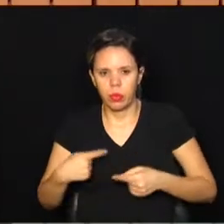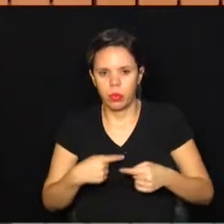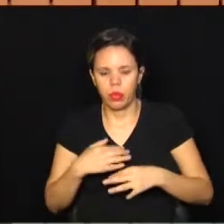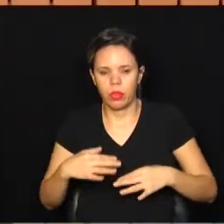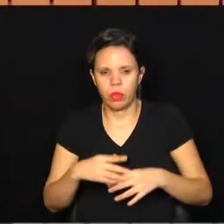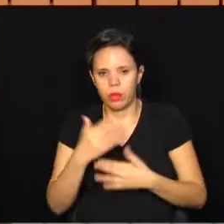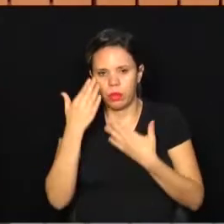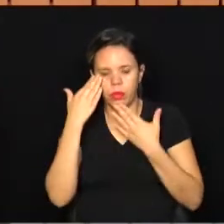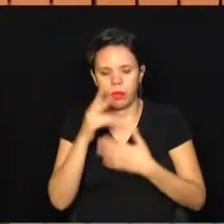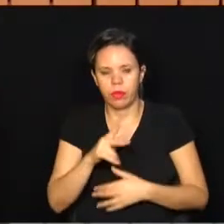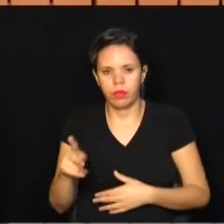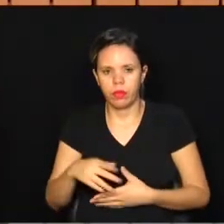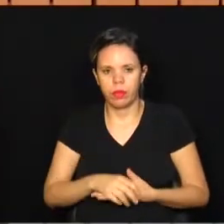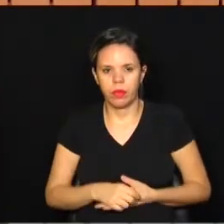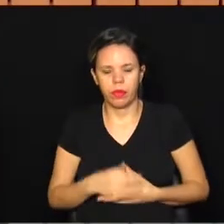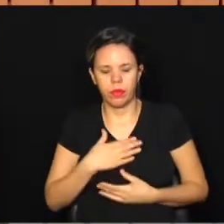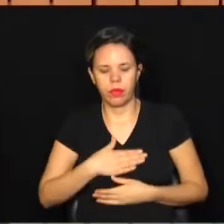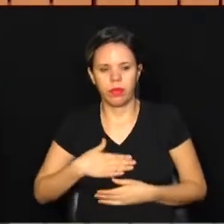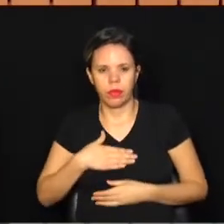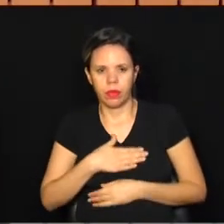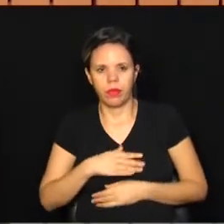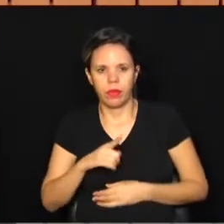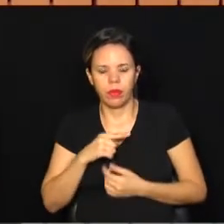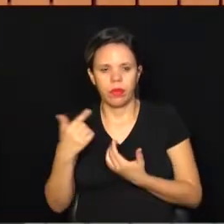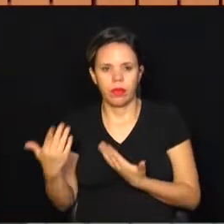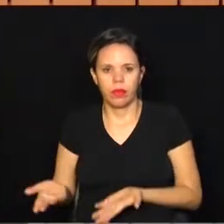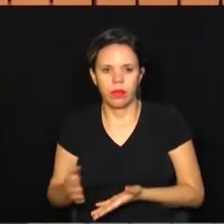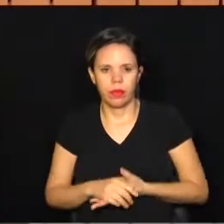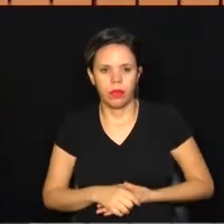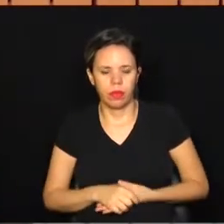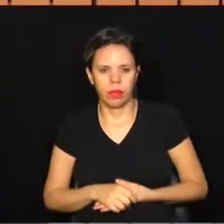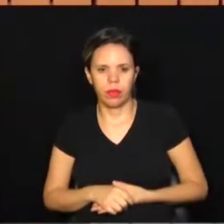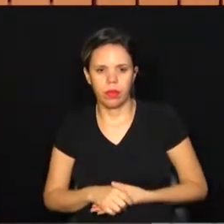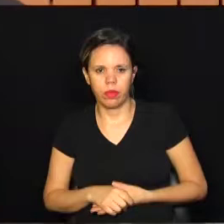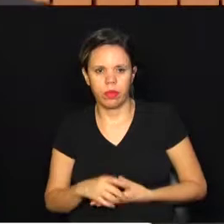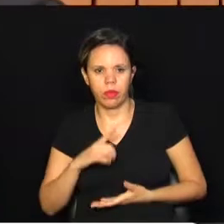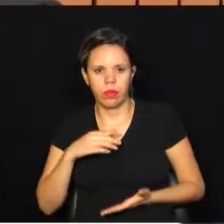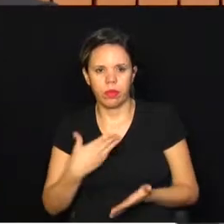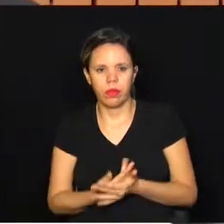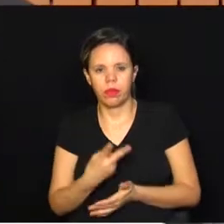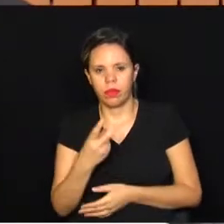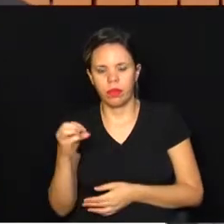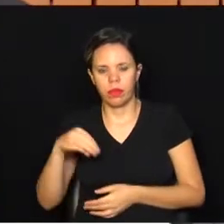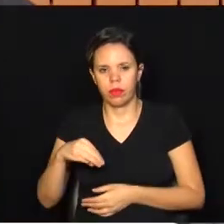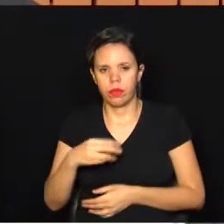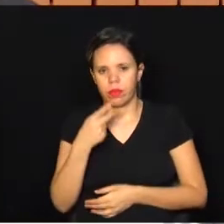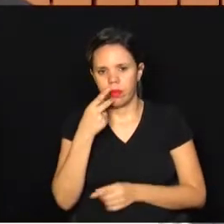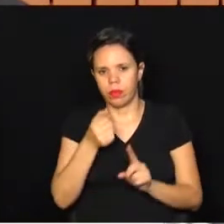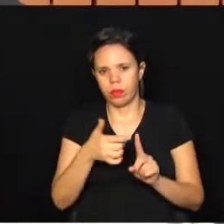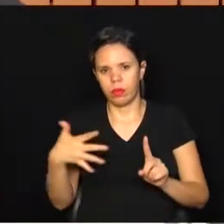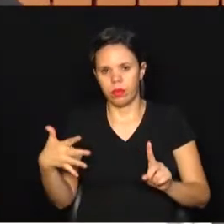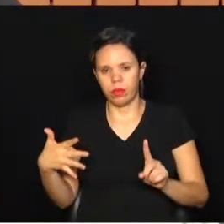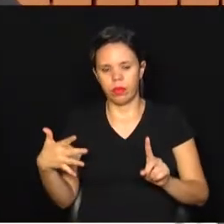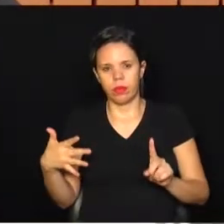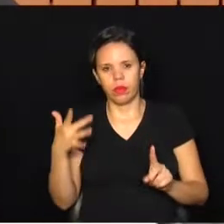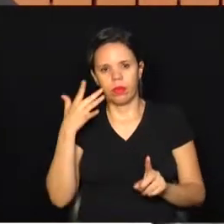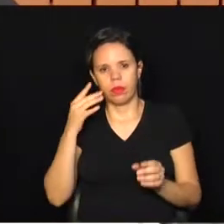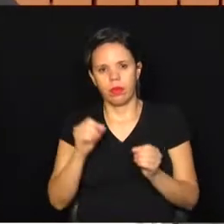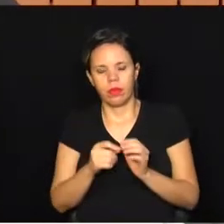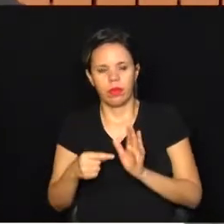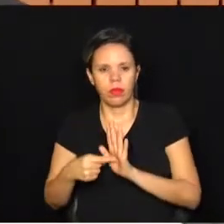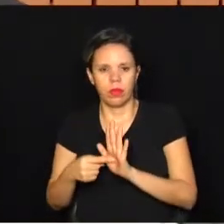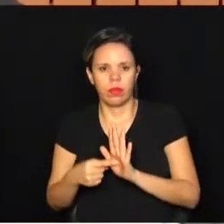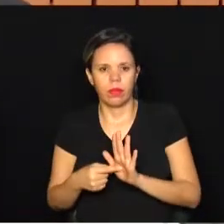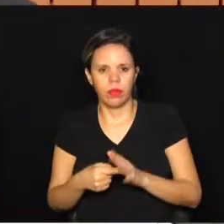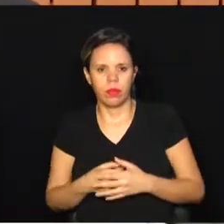Professora, muito obrigado, prazer tê-la aqui conosco. A senhora tem até uns 20 minutos para a sua exposição, acho que você vai fazer uma apresentação,